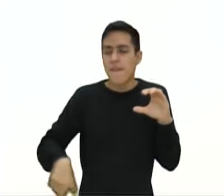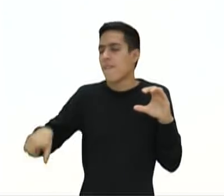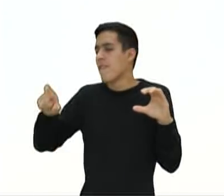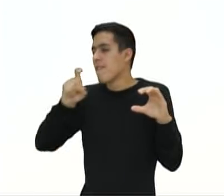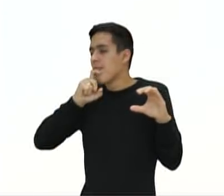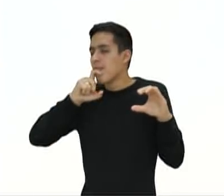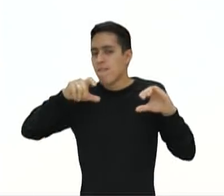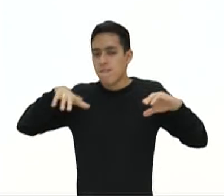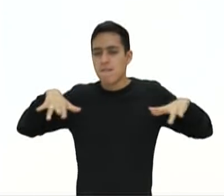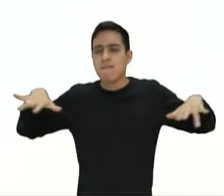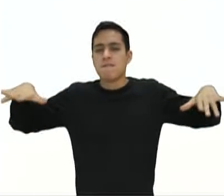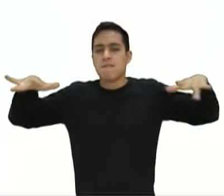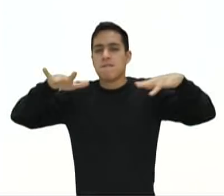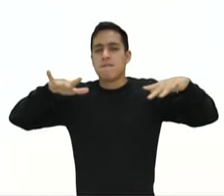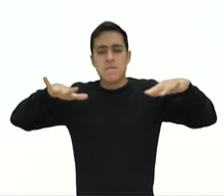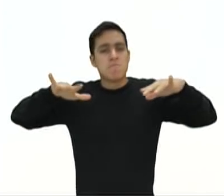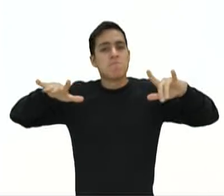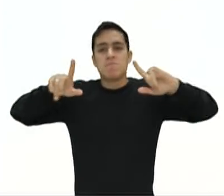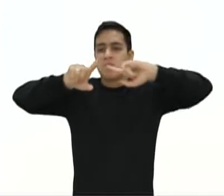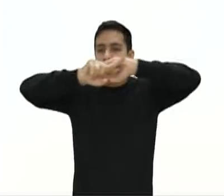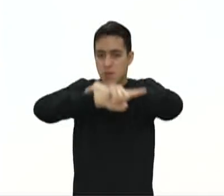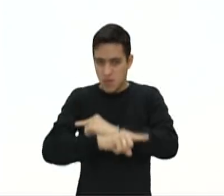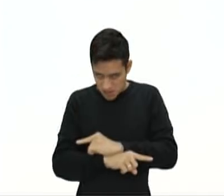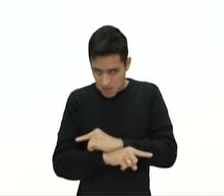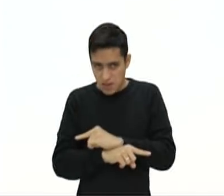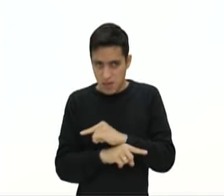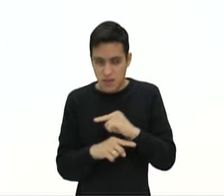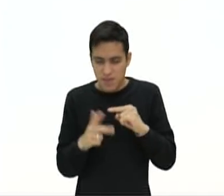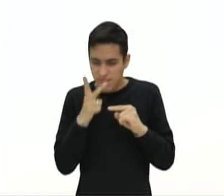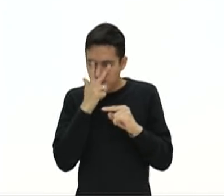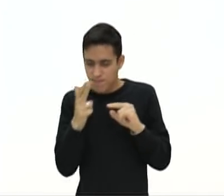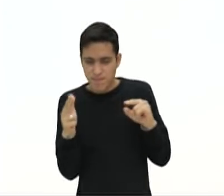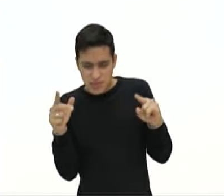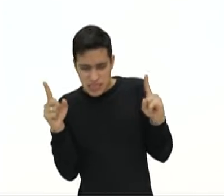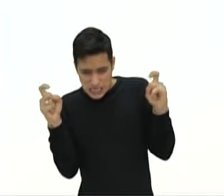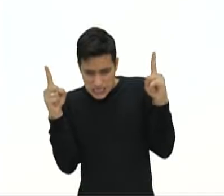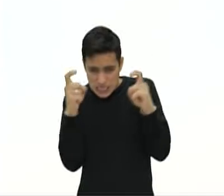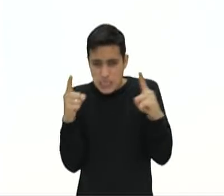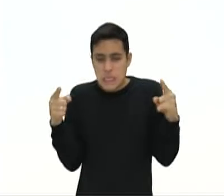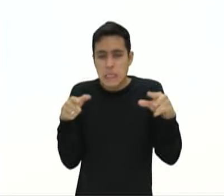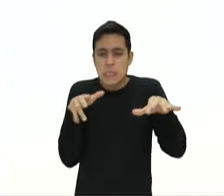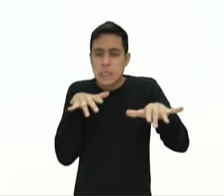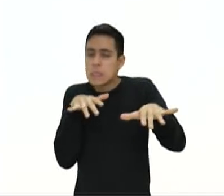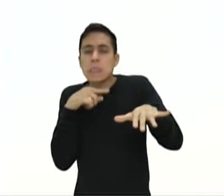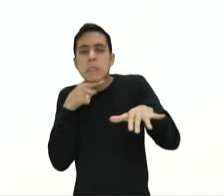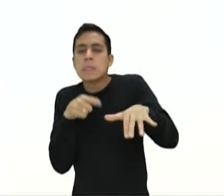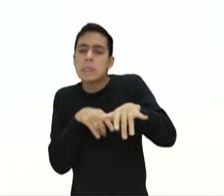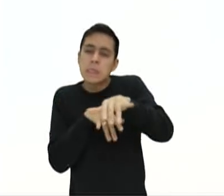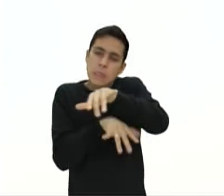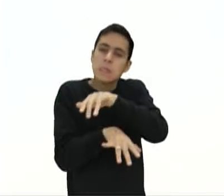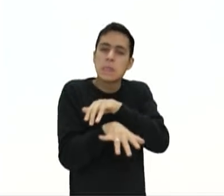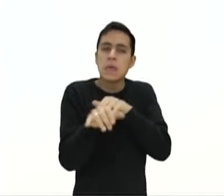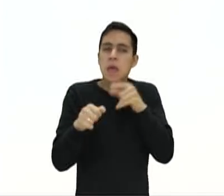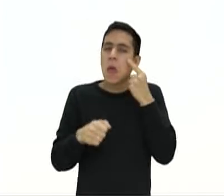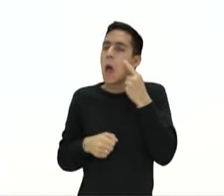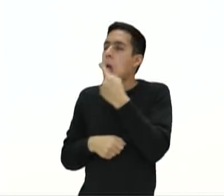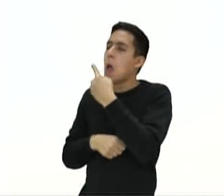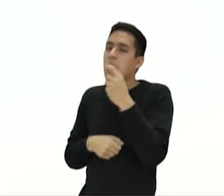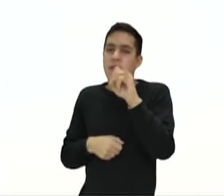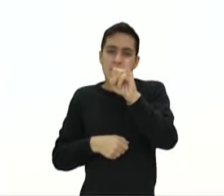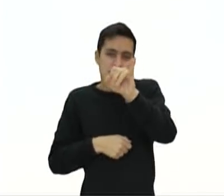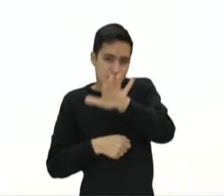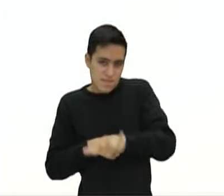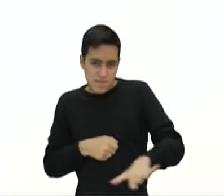ar frio, fazendo com que o ar encontre dificuldades para circular. Olha a imagem aqui.